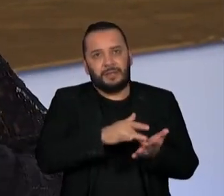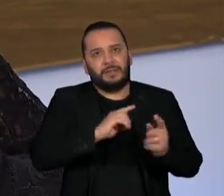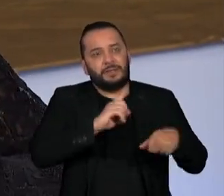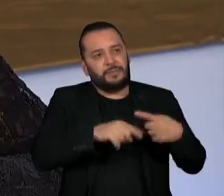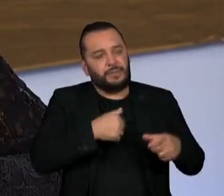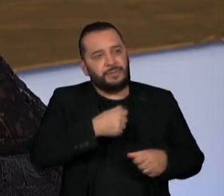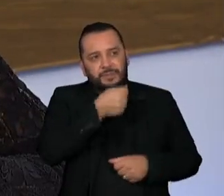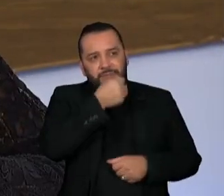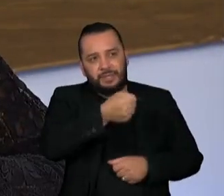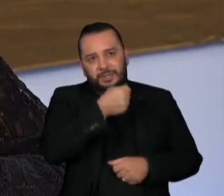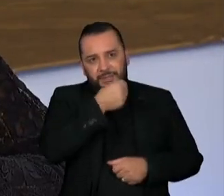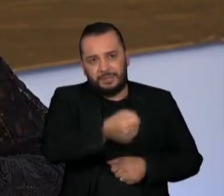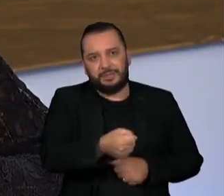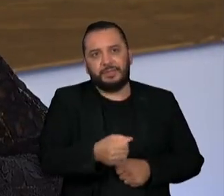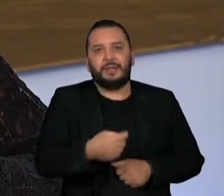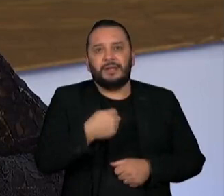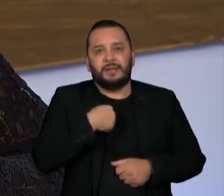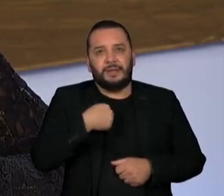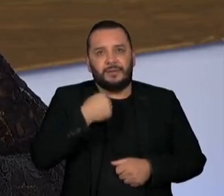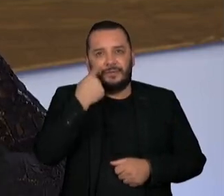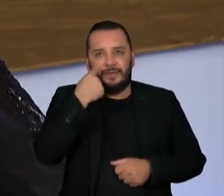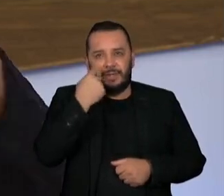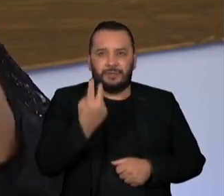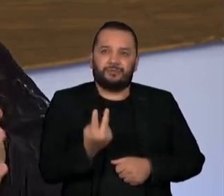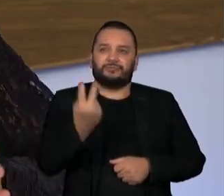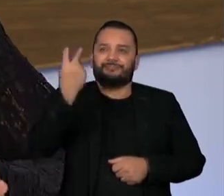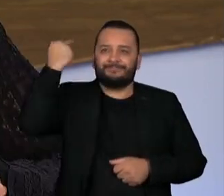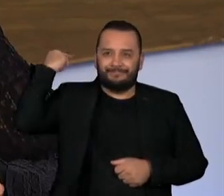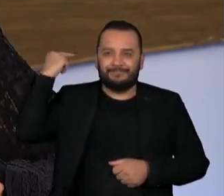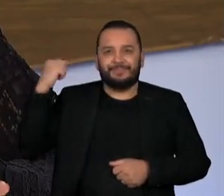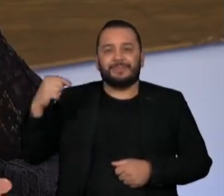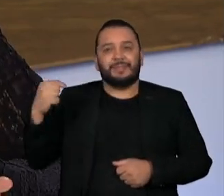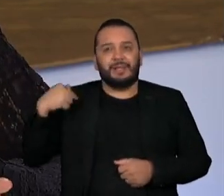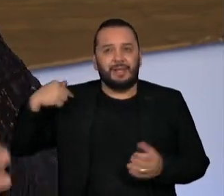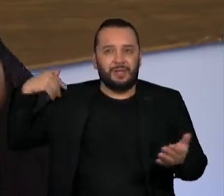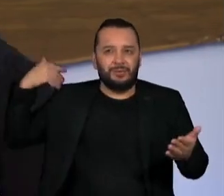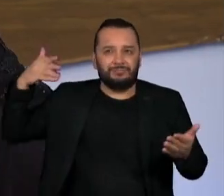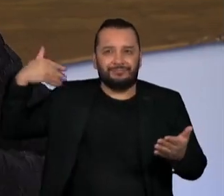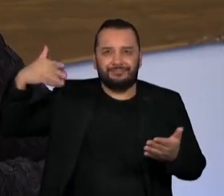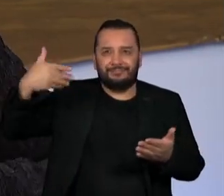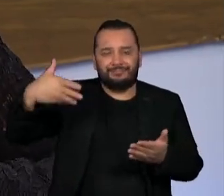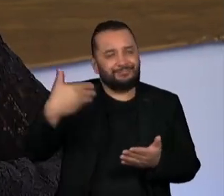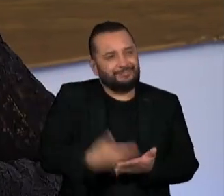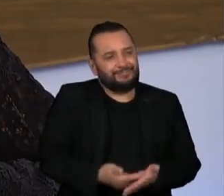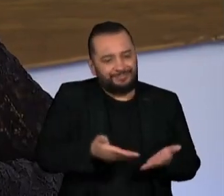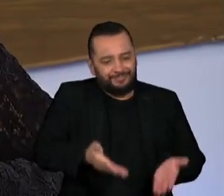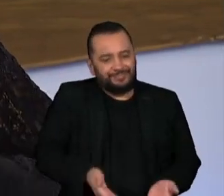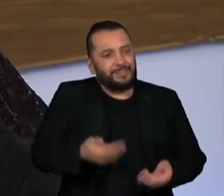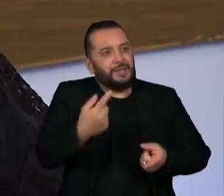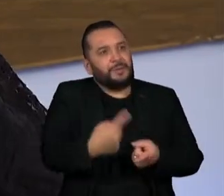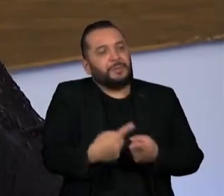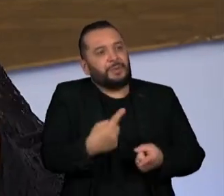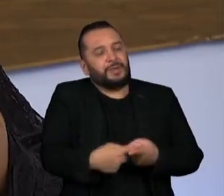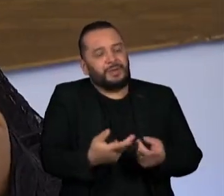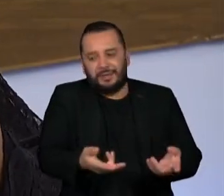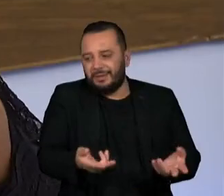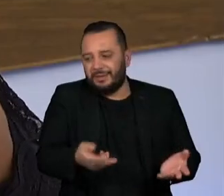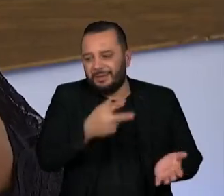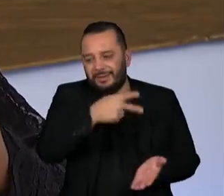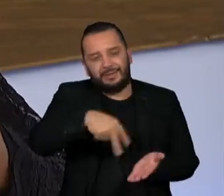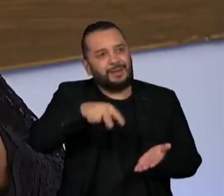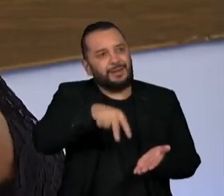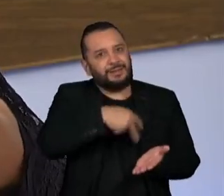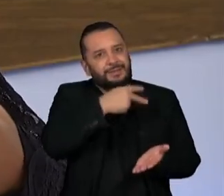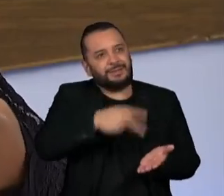para trás, eu vejo que eu cheguei até aqui por conta da dança, sabe? Eu acho que a dança